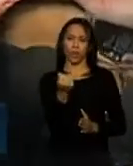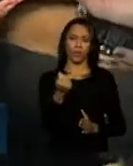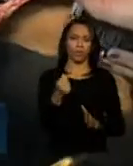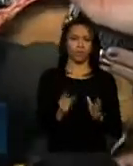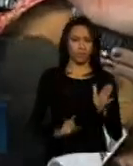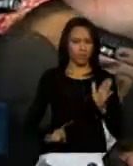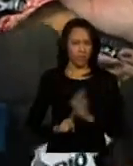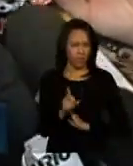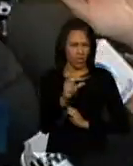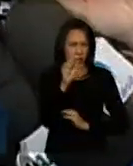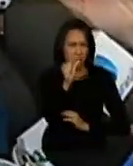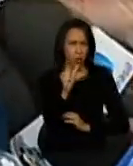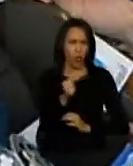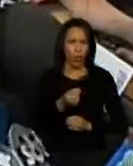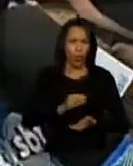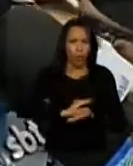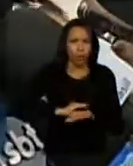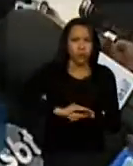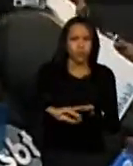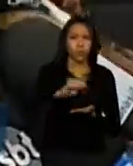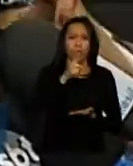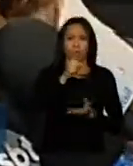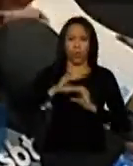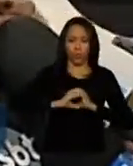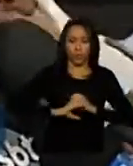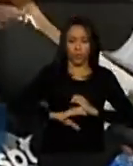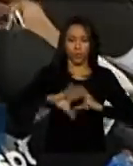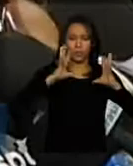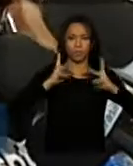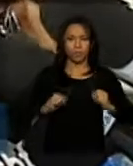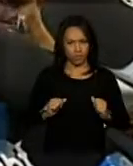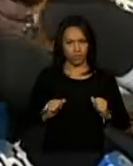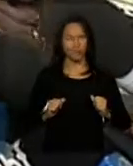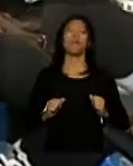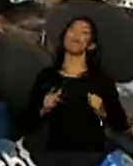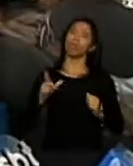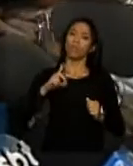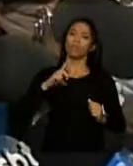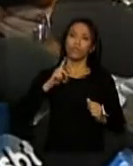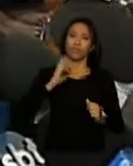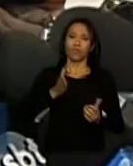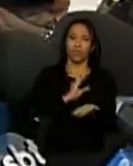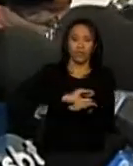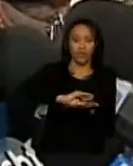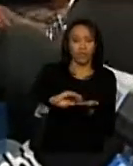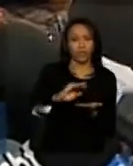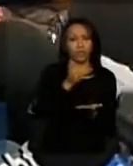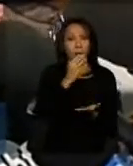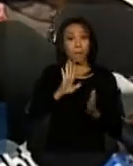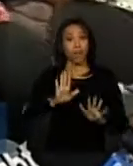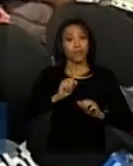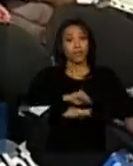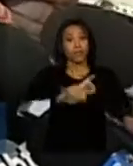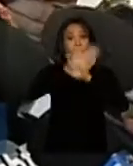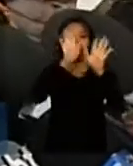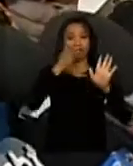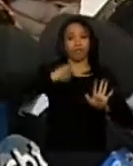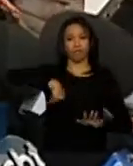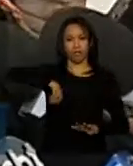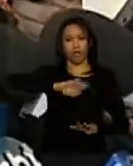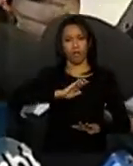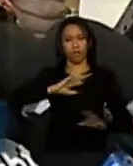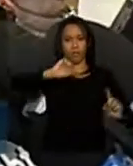básico? Nós tivemos um investimento que teve impacto muito positivo. Agora temos que ter muita clareza. O nosso